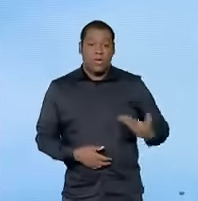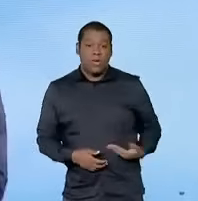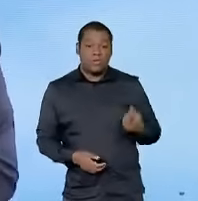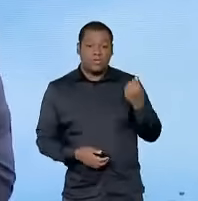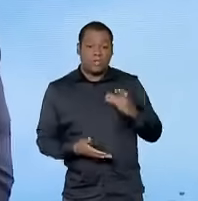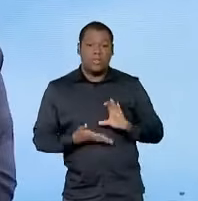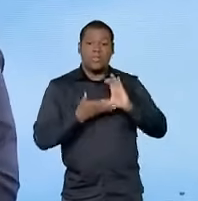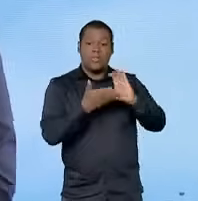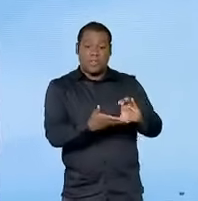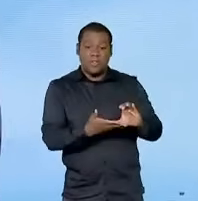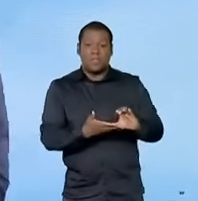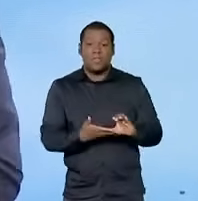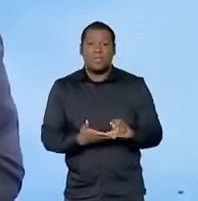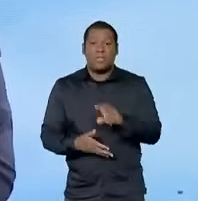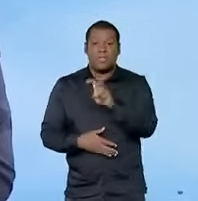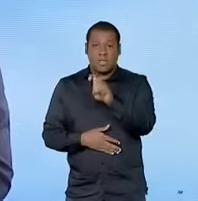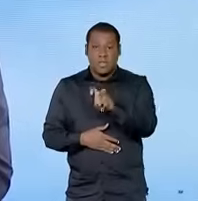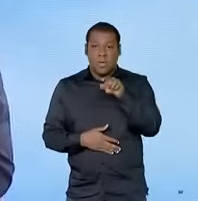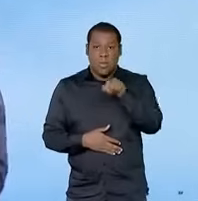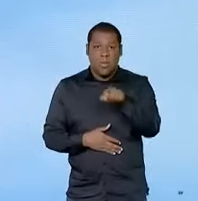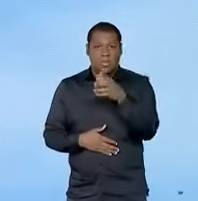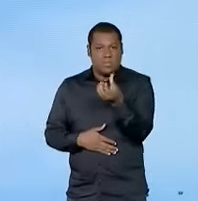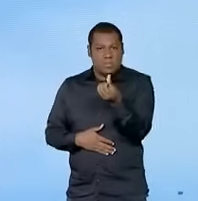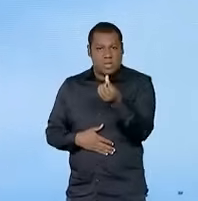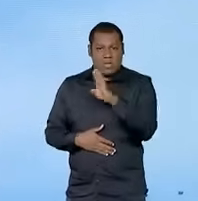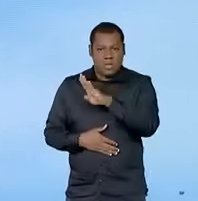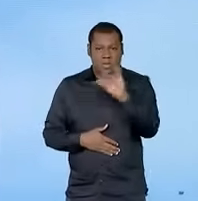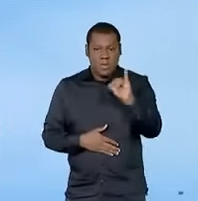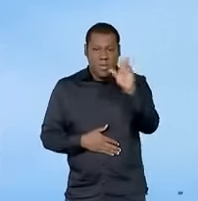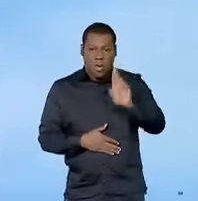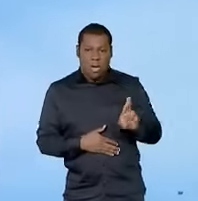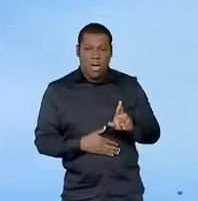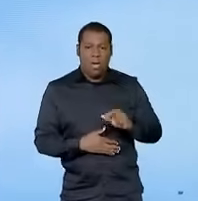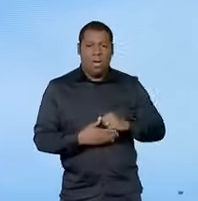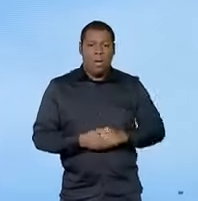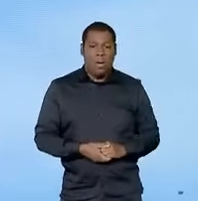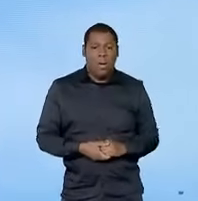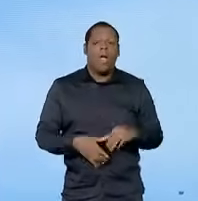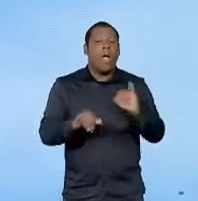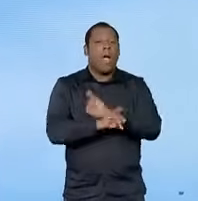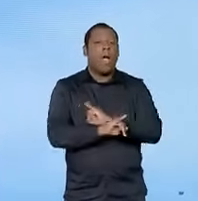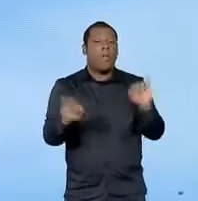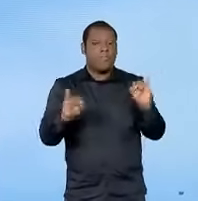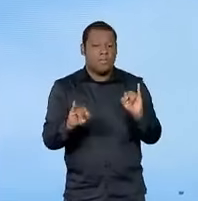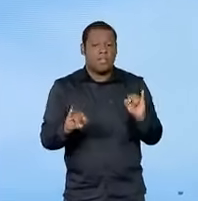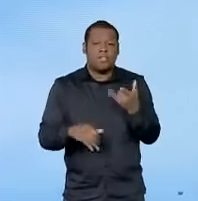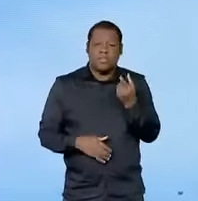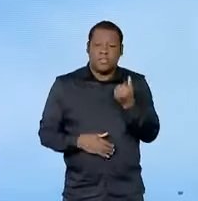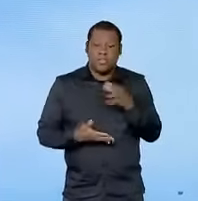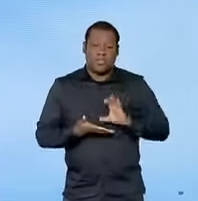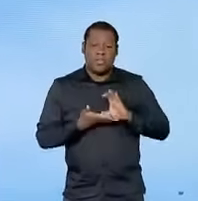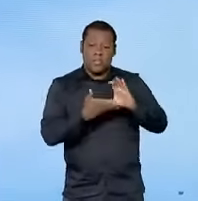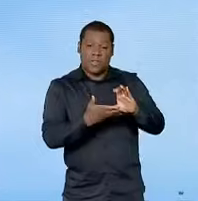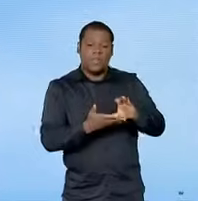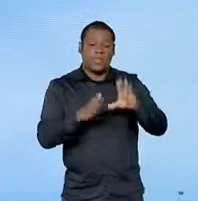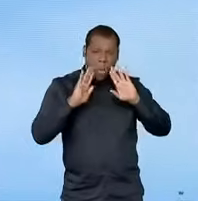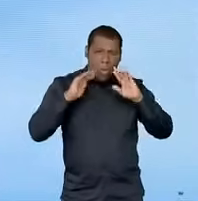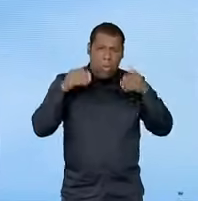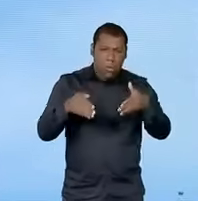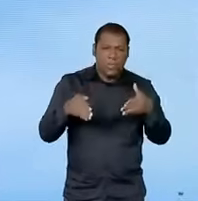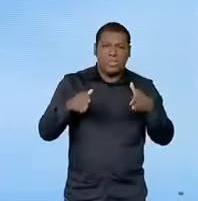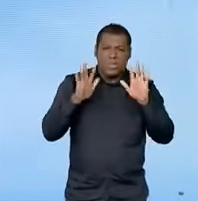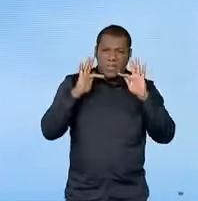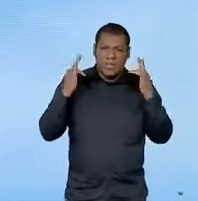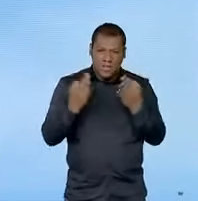a 5,6 bilhões de reais e é indispensável ressaltar que ele é dedicado exclusivamente às famílias